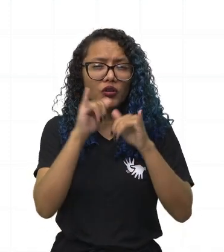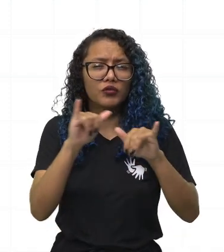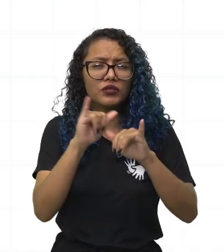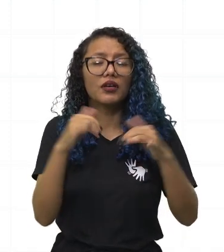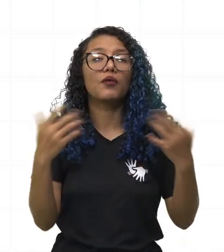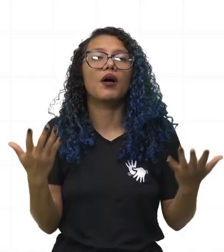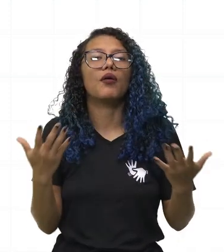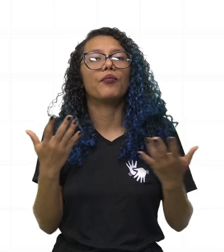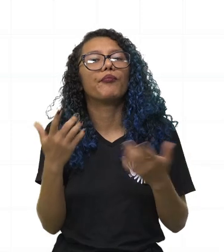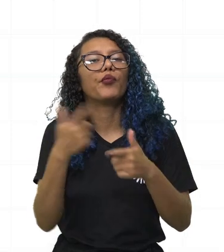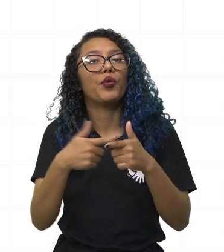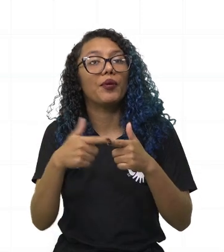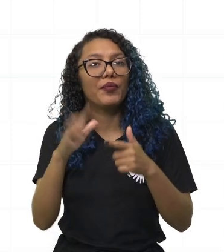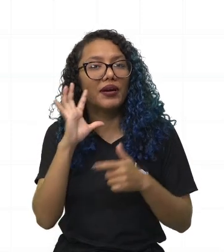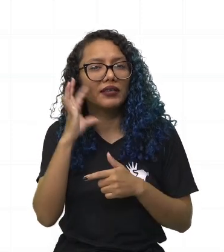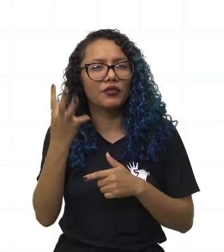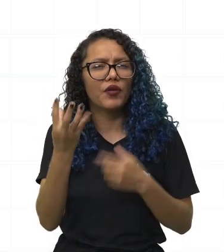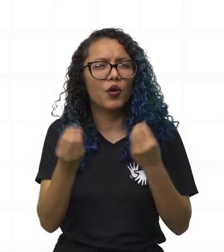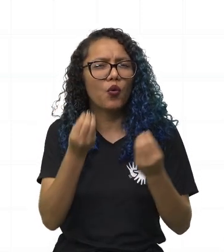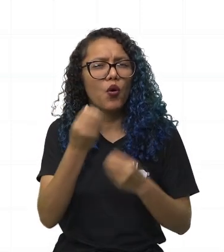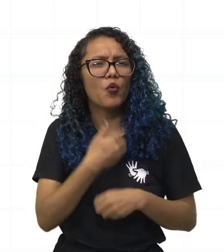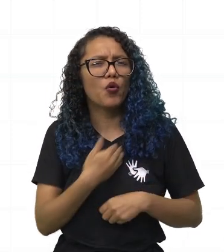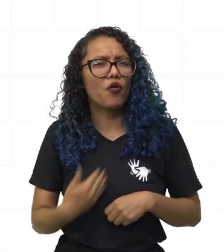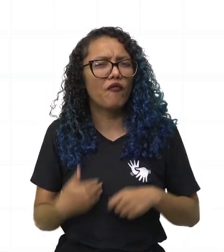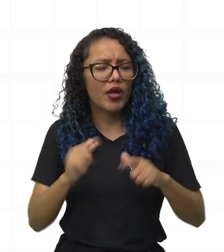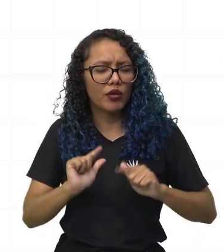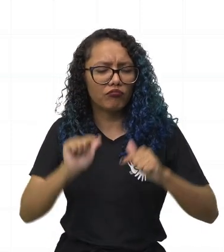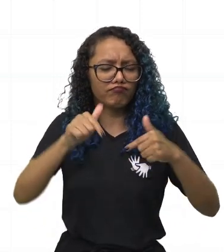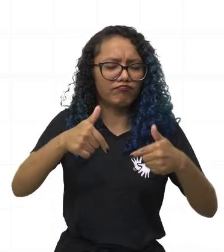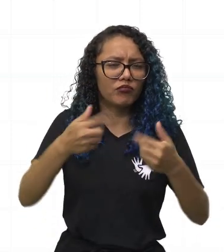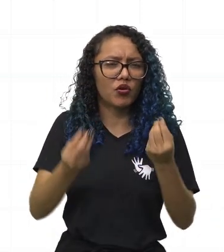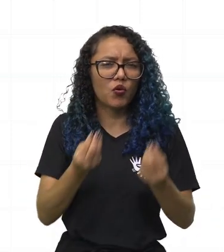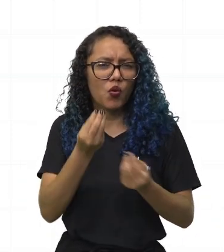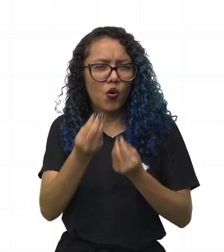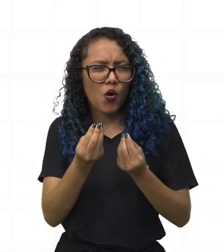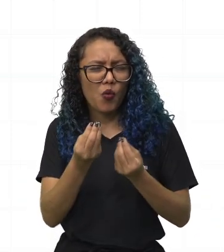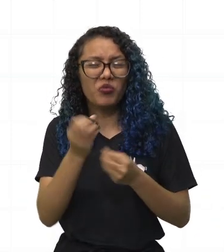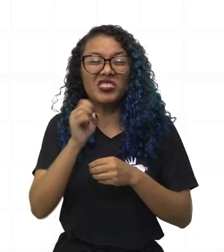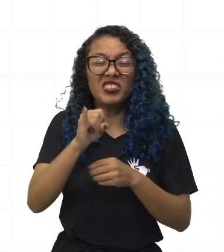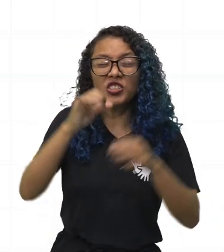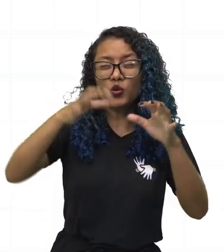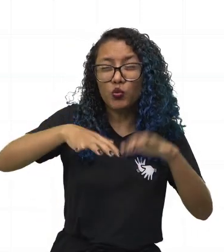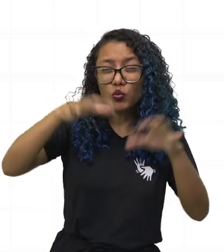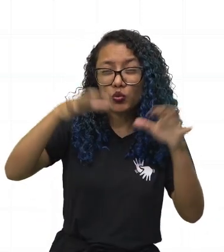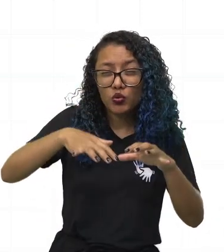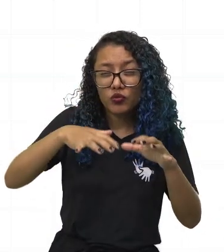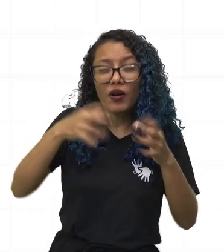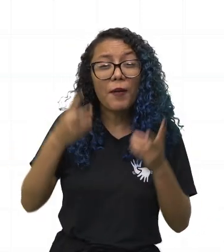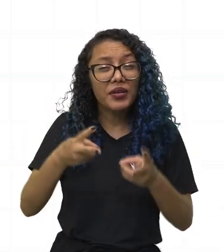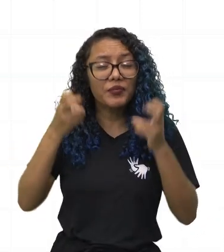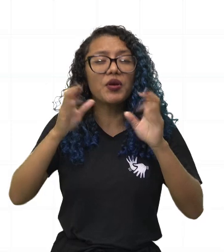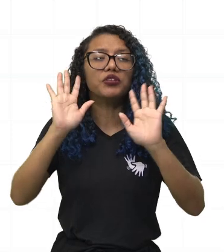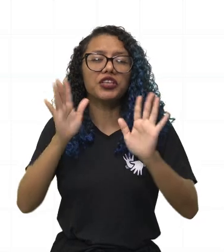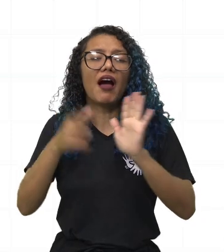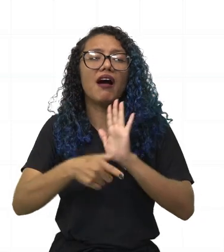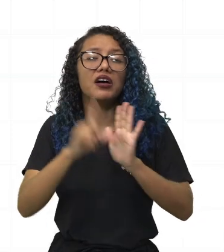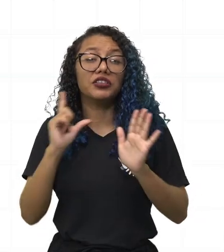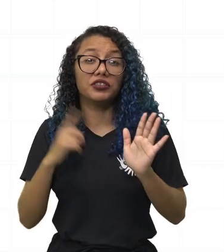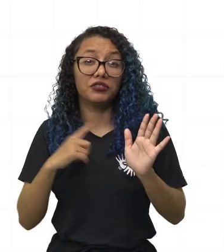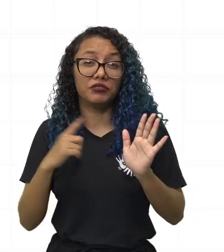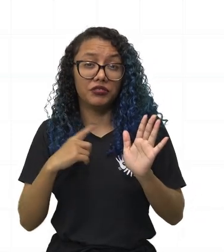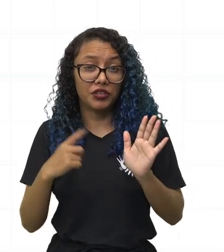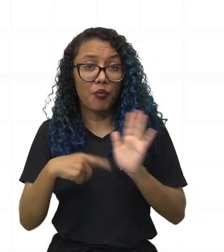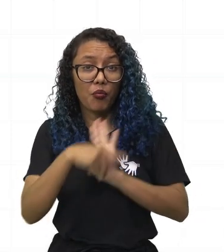como o governo agiu, né, nessa situação de fortes chuvas. Então vejam que já tinha um plano de contingência, onde